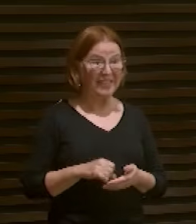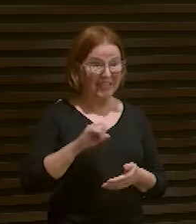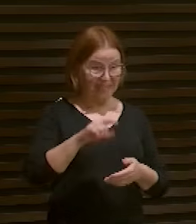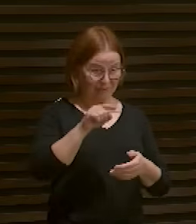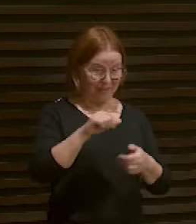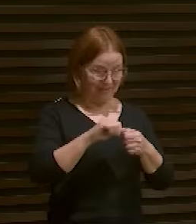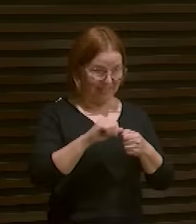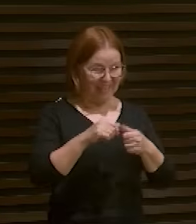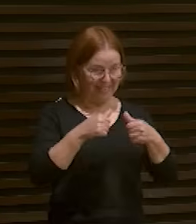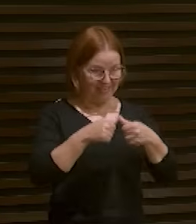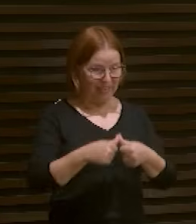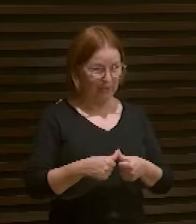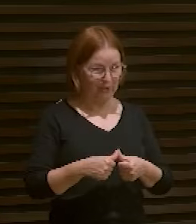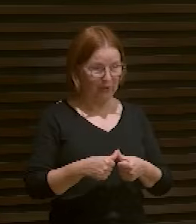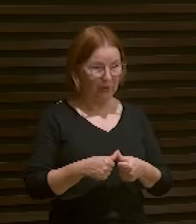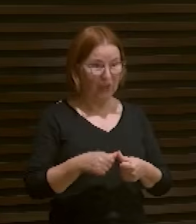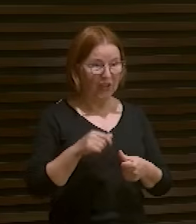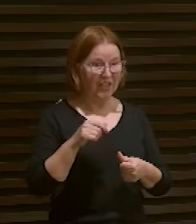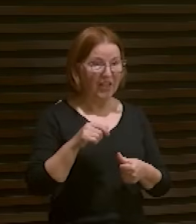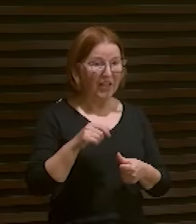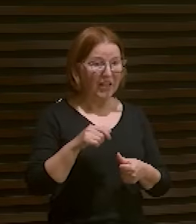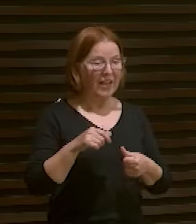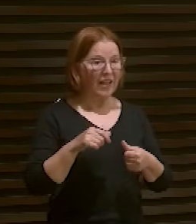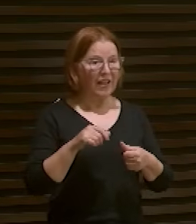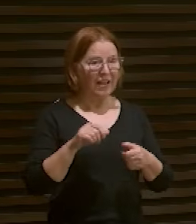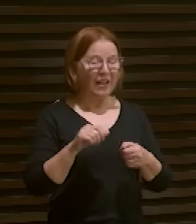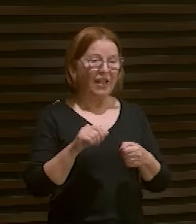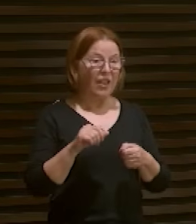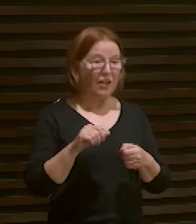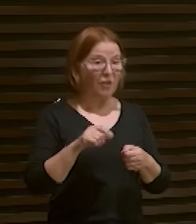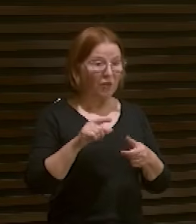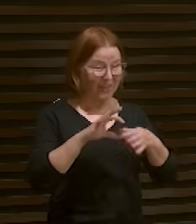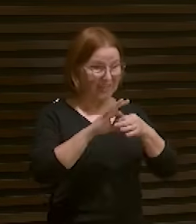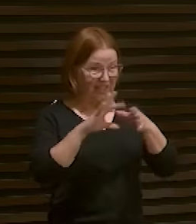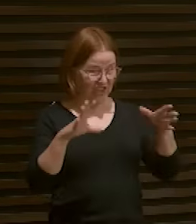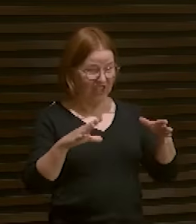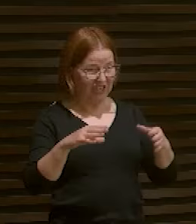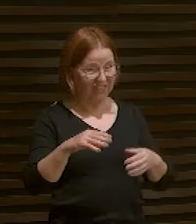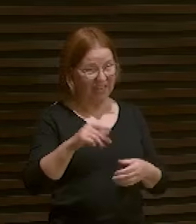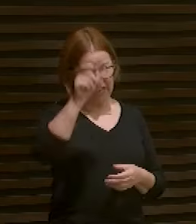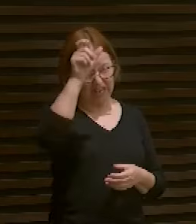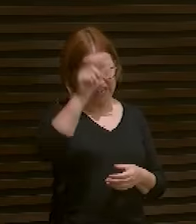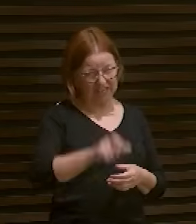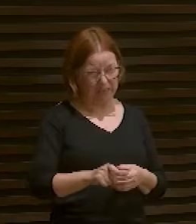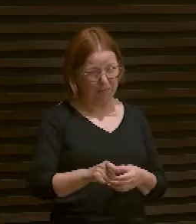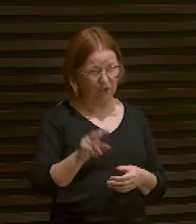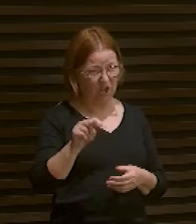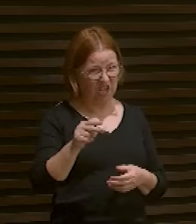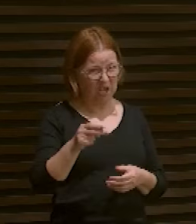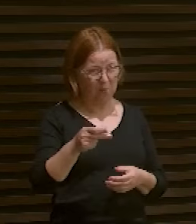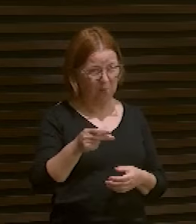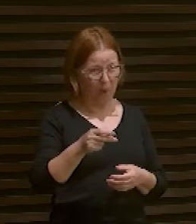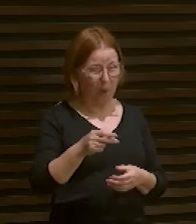de fogo, brasas vivas sobre a cabeça dele. Você vai deixar essa pessoa tão atormentada no bom sentido, da pessoa